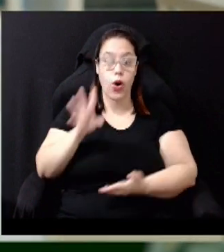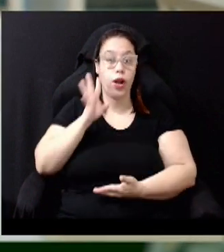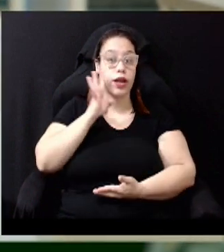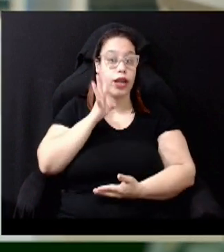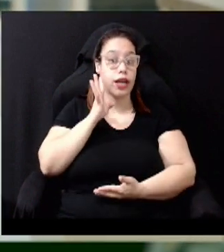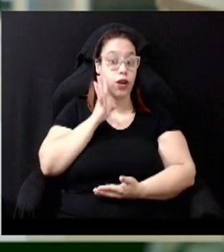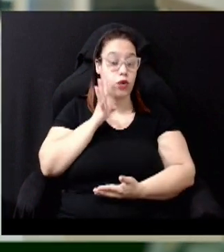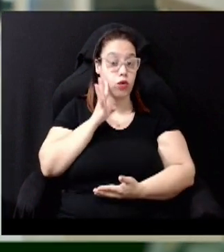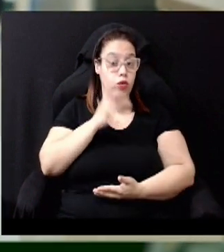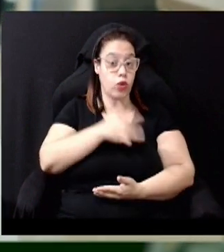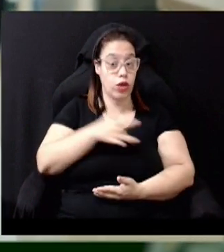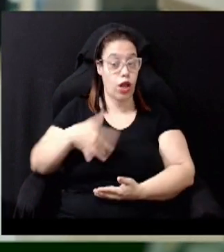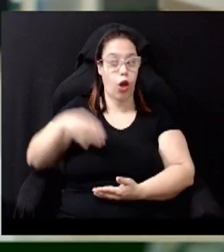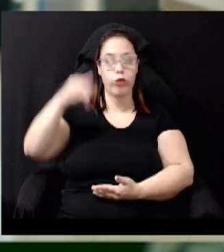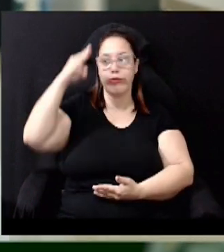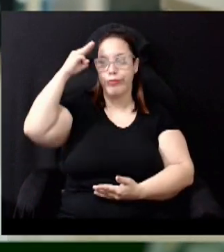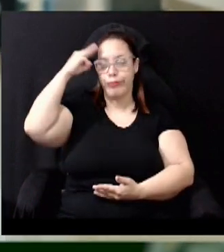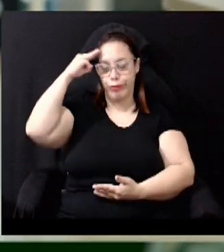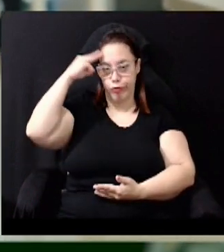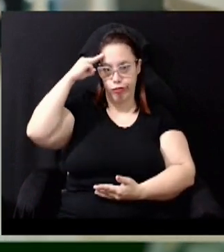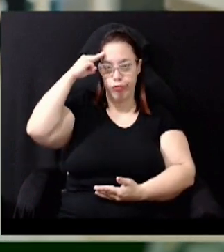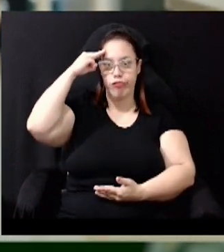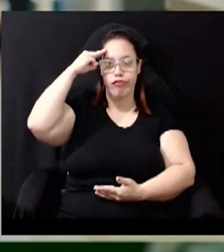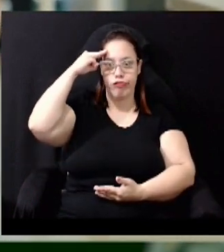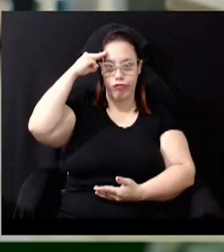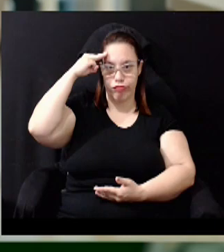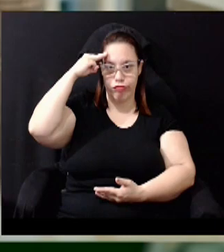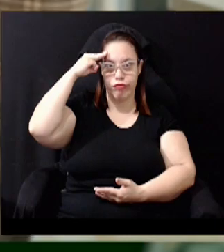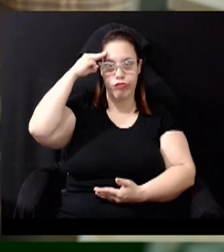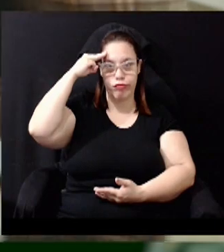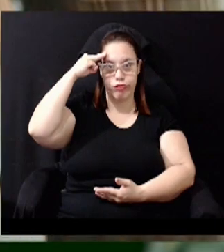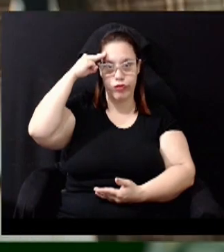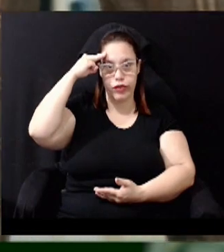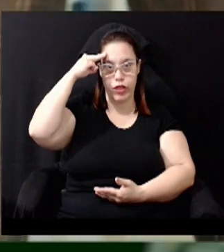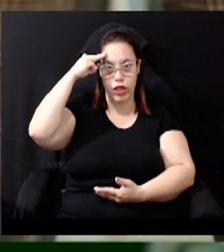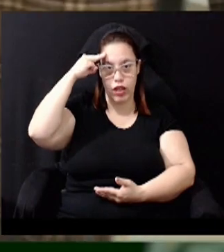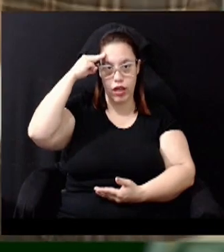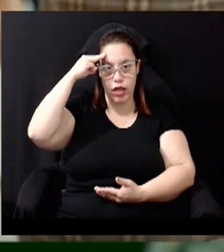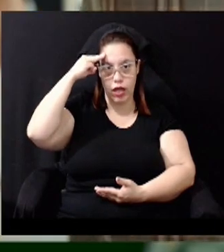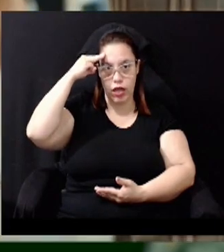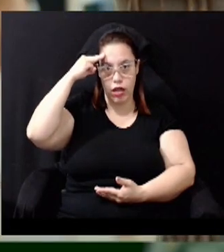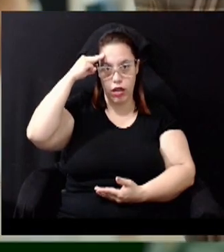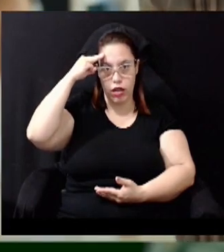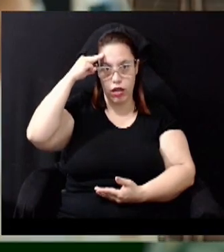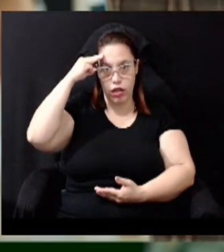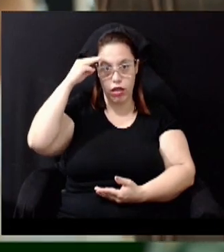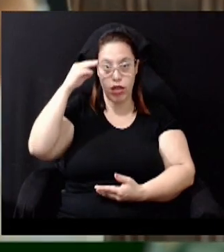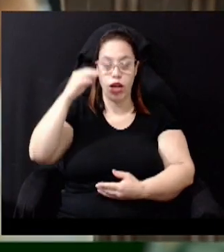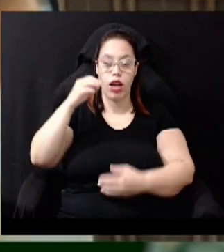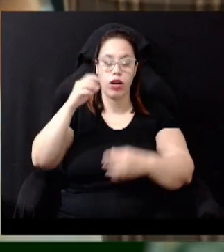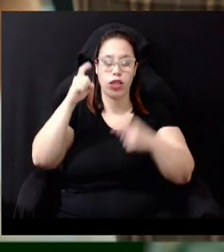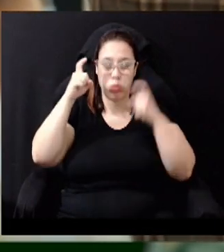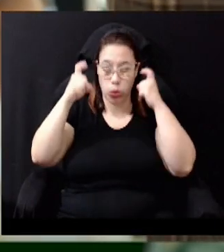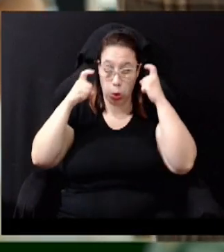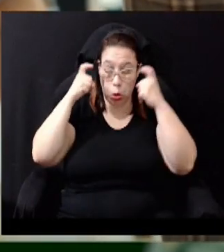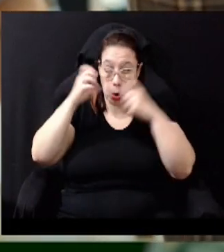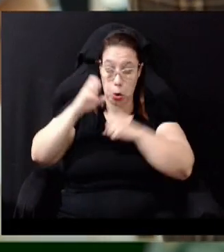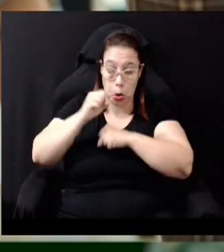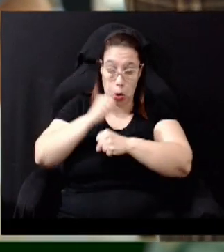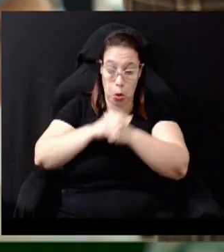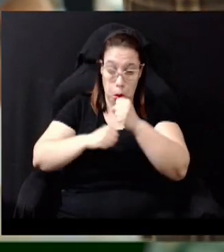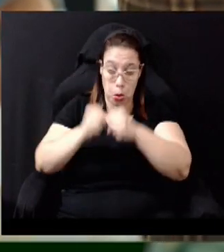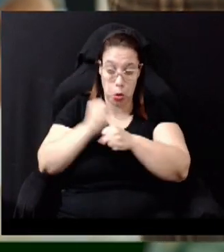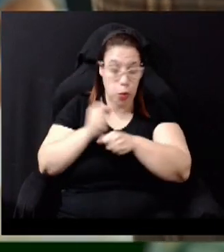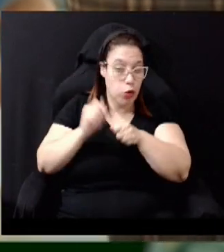saúde mental e o ficar sem também. Nossa preocupação no ano passado era como que o aluno vai ficar sem, que tipo